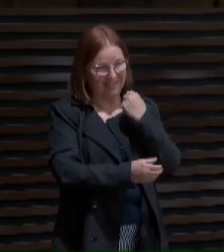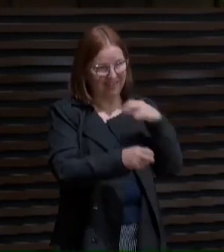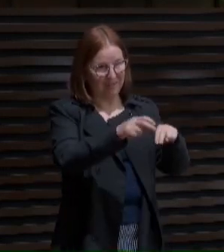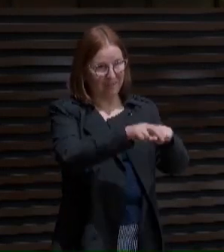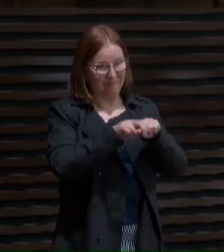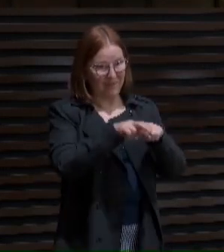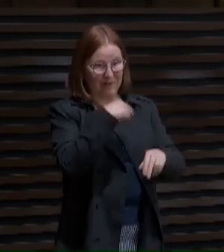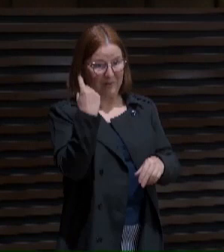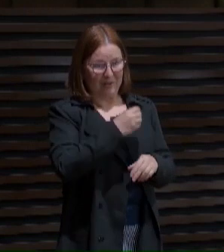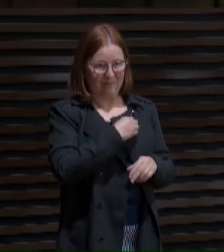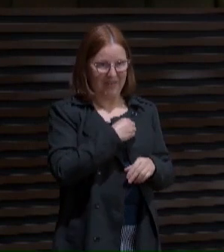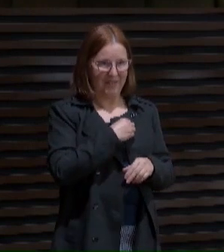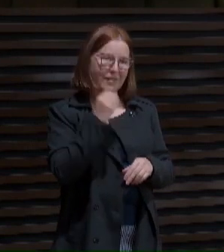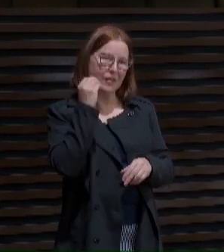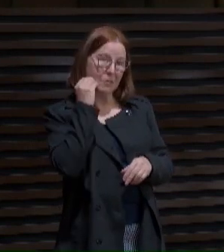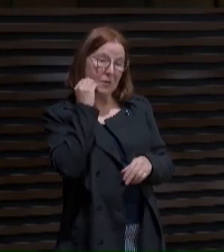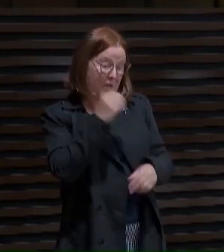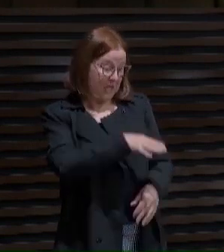Deus.